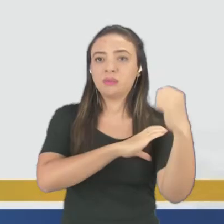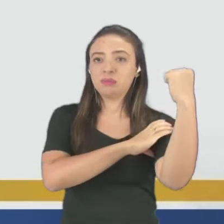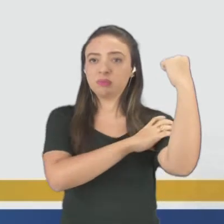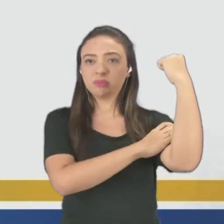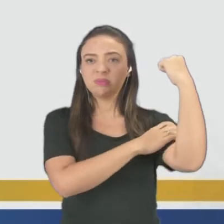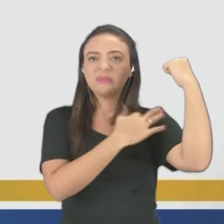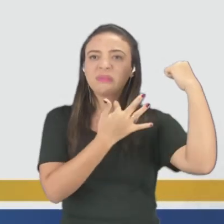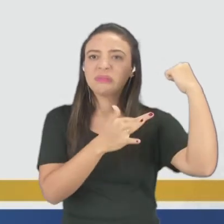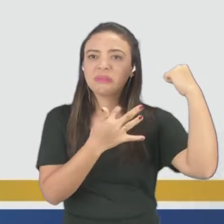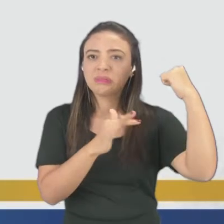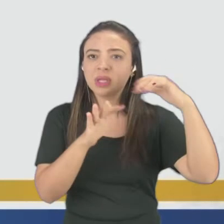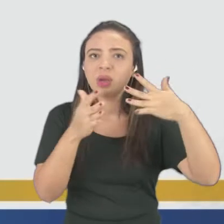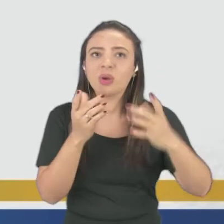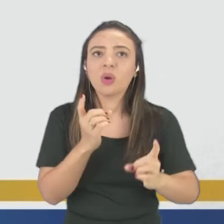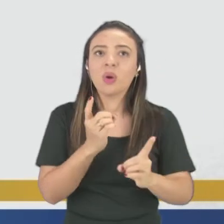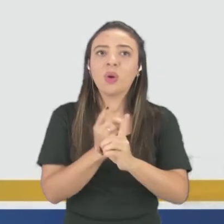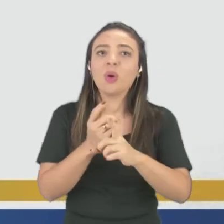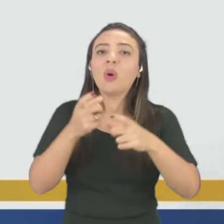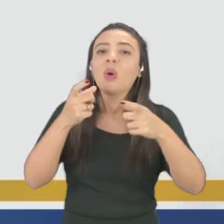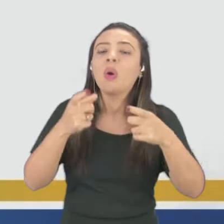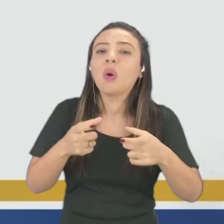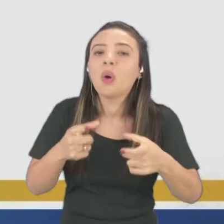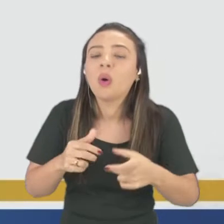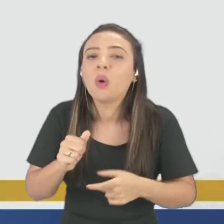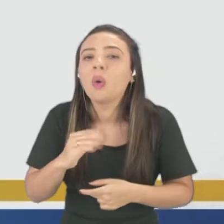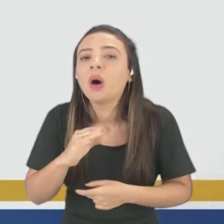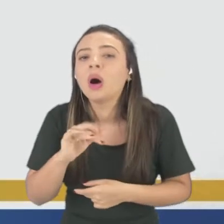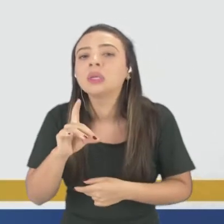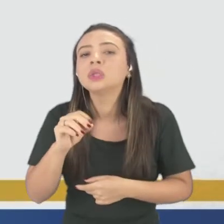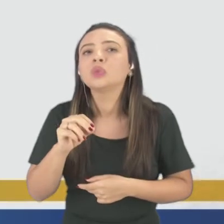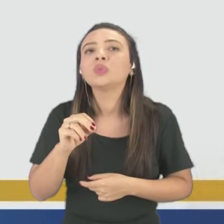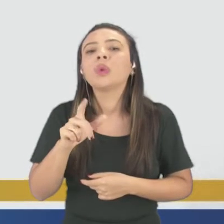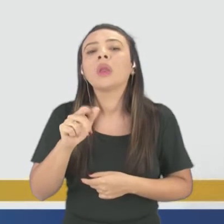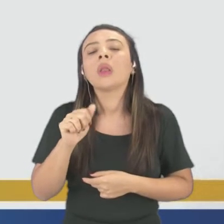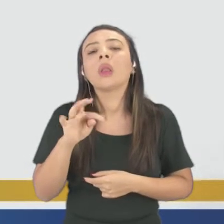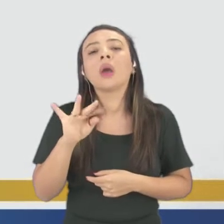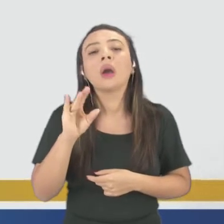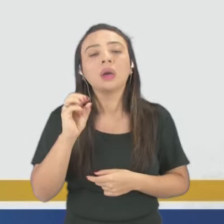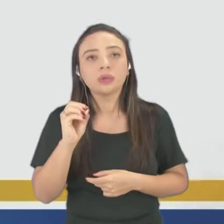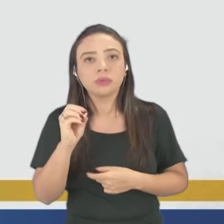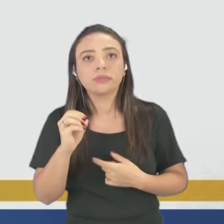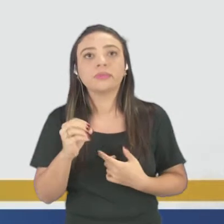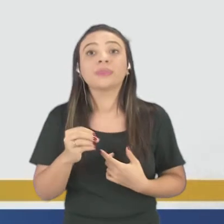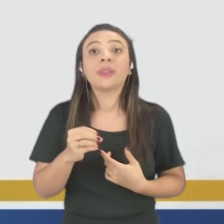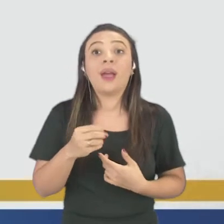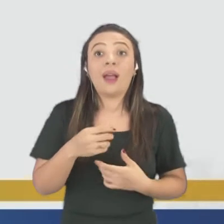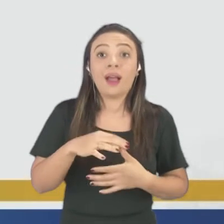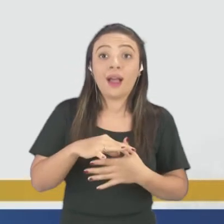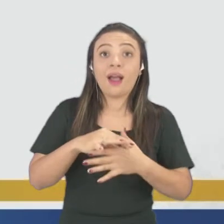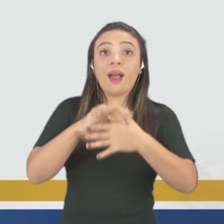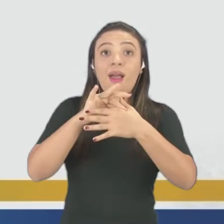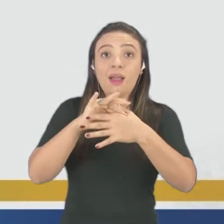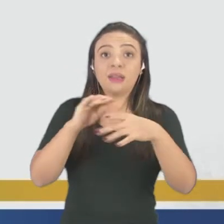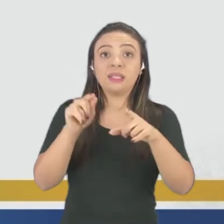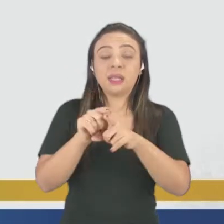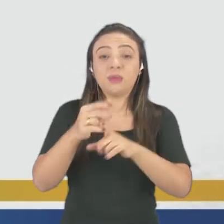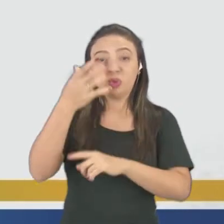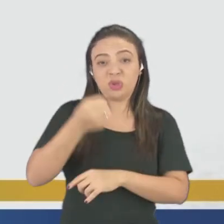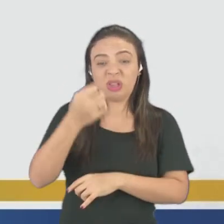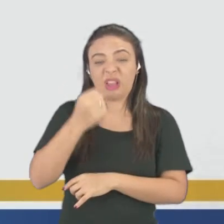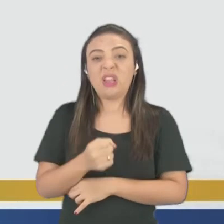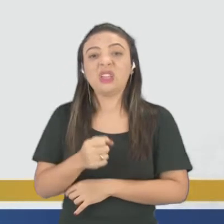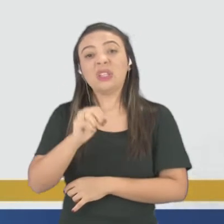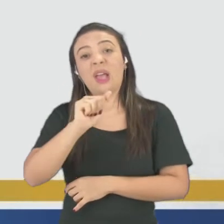pessoal onde a gente encontra esse ácido lático no suco da carne no leite azedo nos músculos em